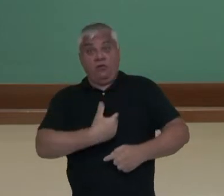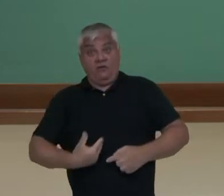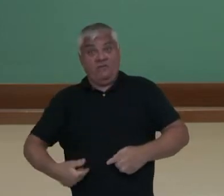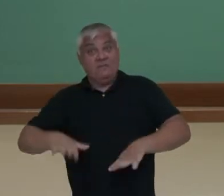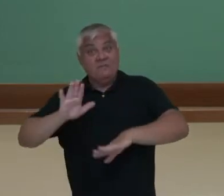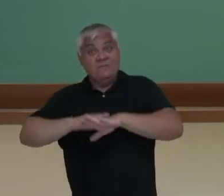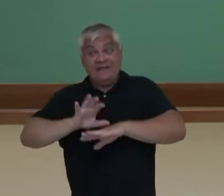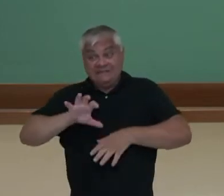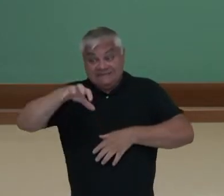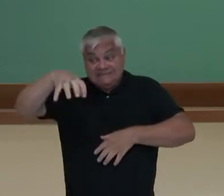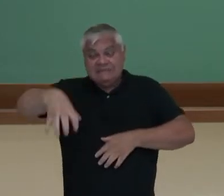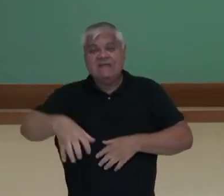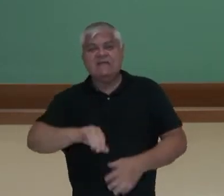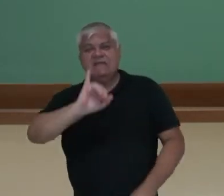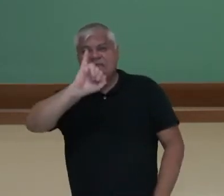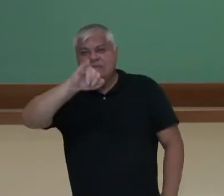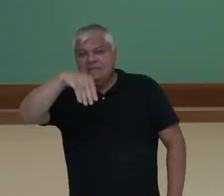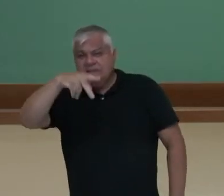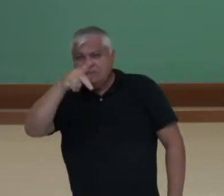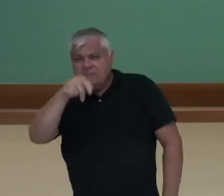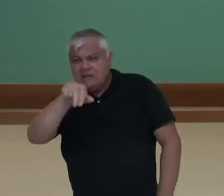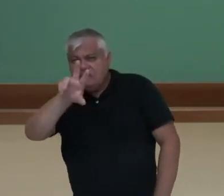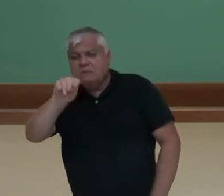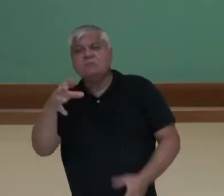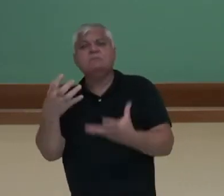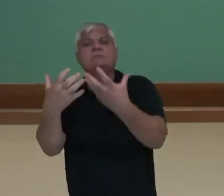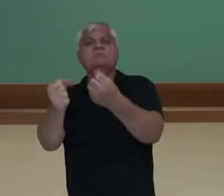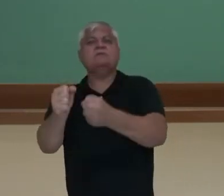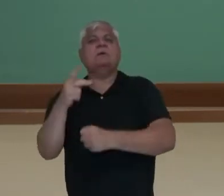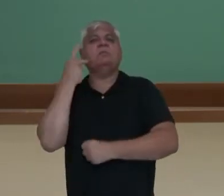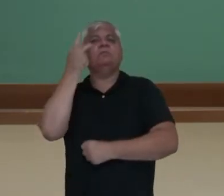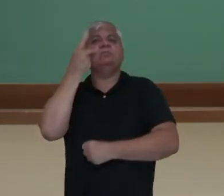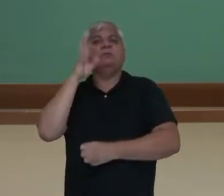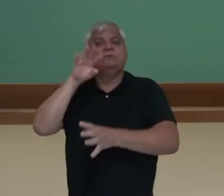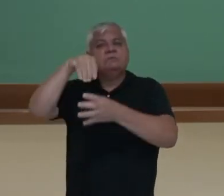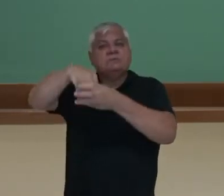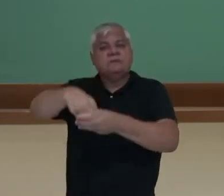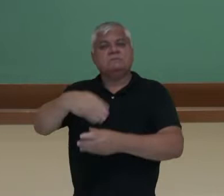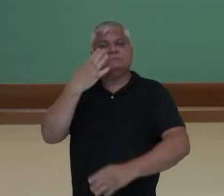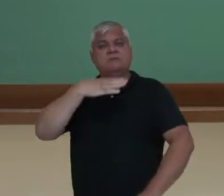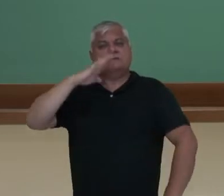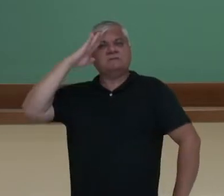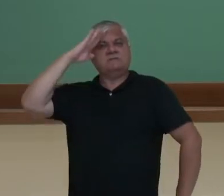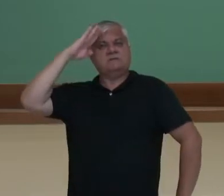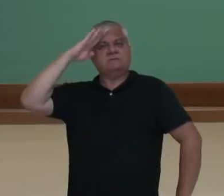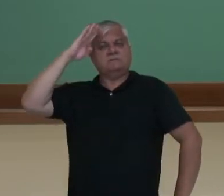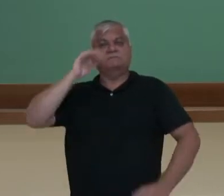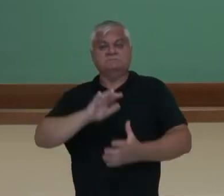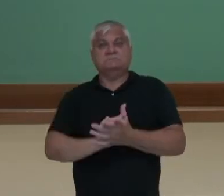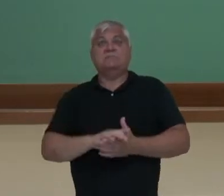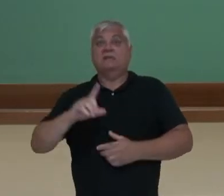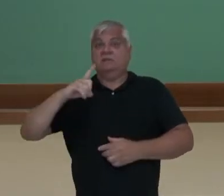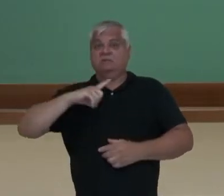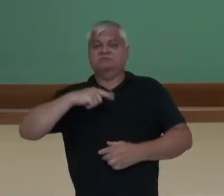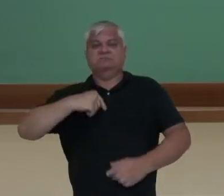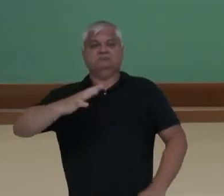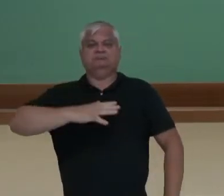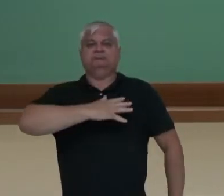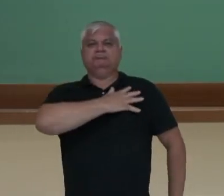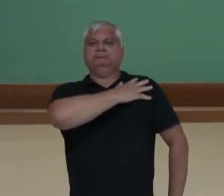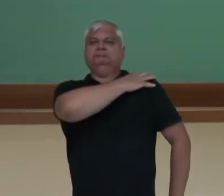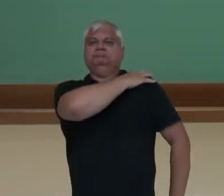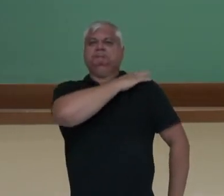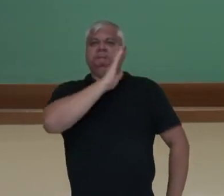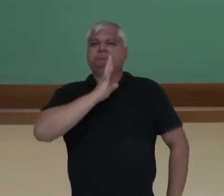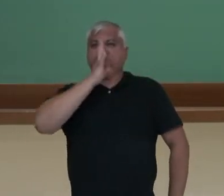império, assenta o apoio político dentro desse exército, não é mesmo? Com a figura dos generais do